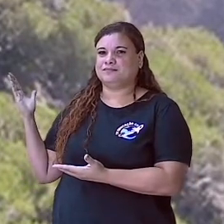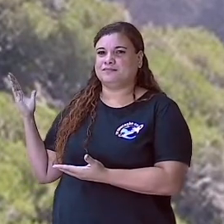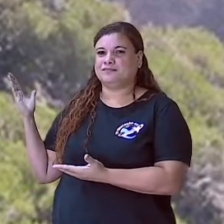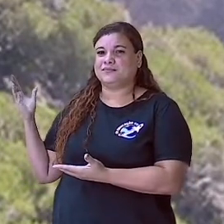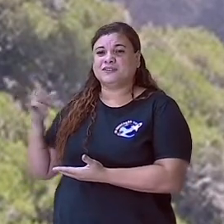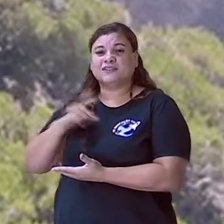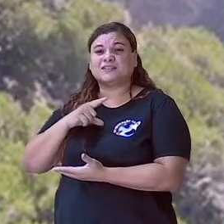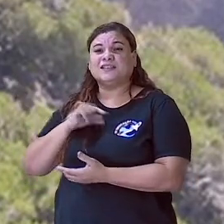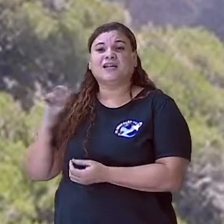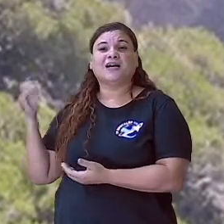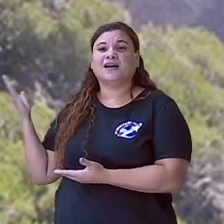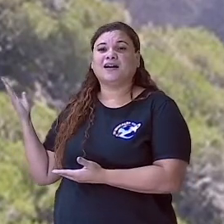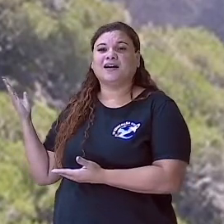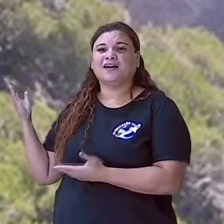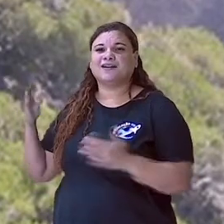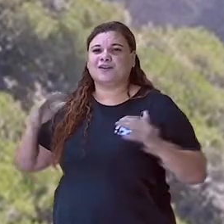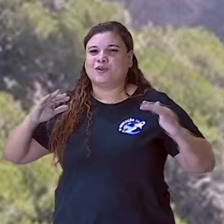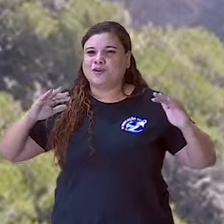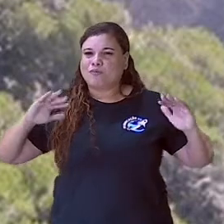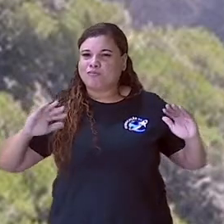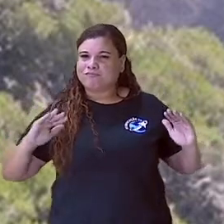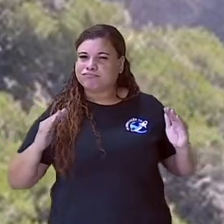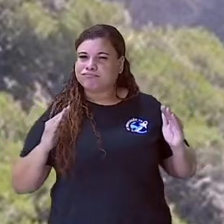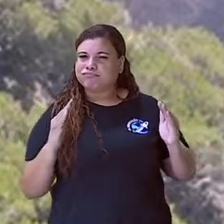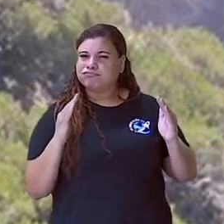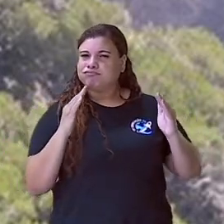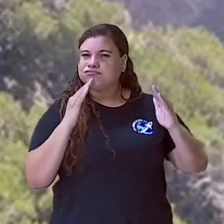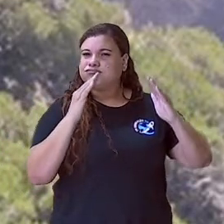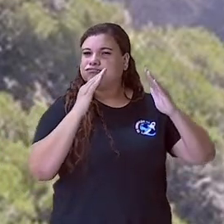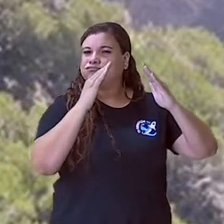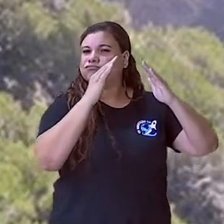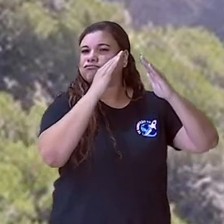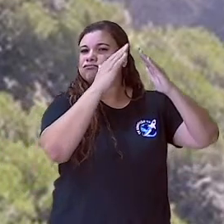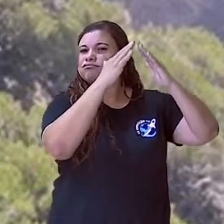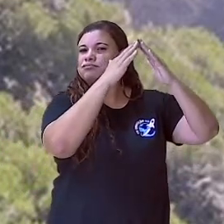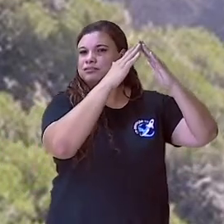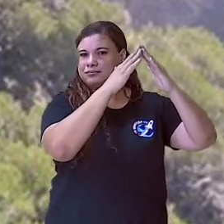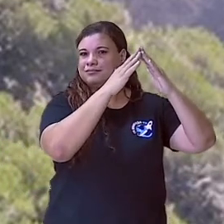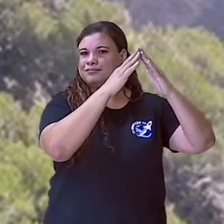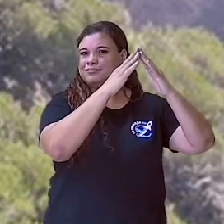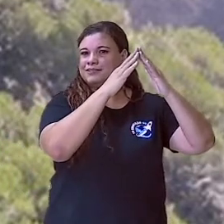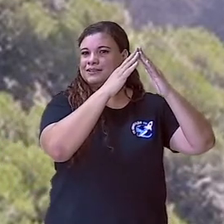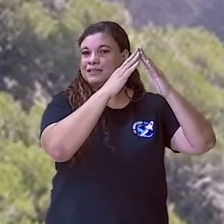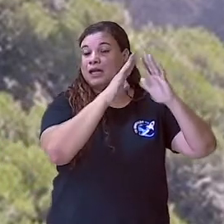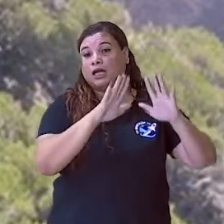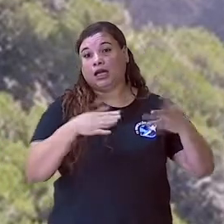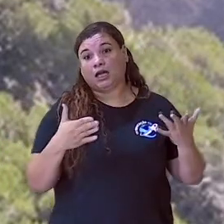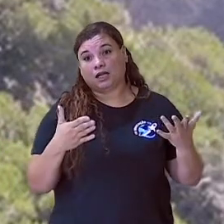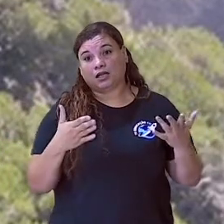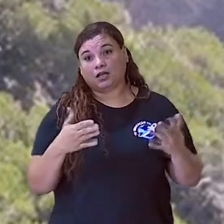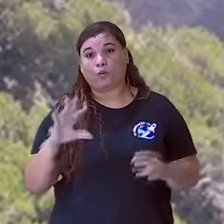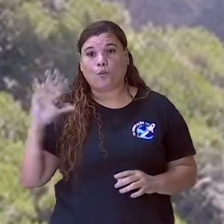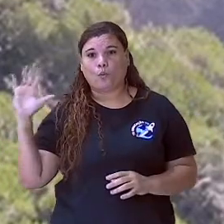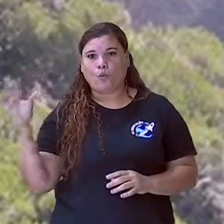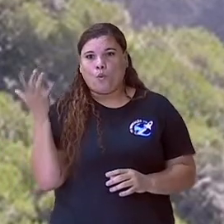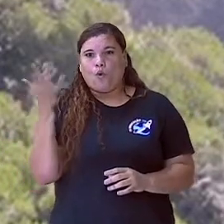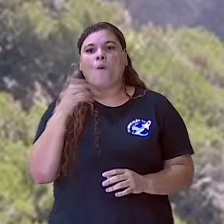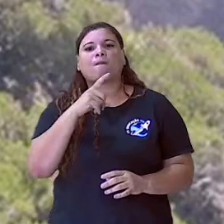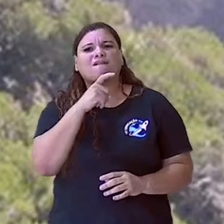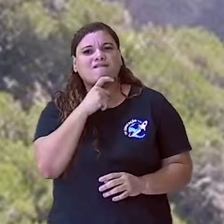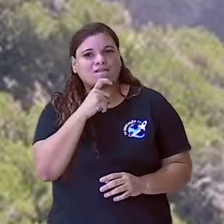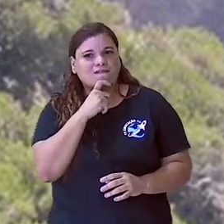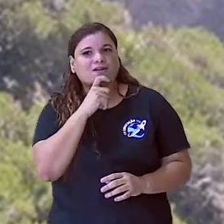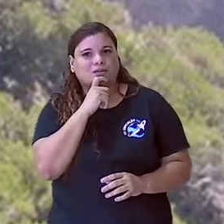nas altas altitudes, tá? O clima é bastante frio e a vegetação é o